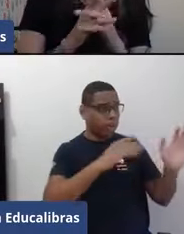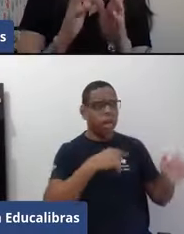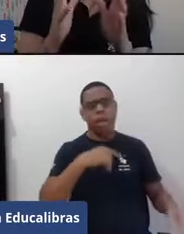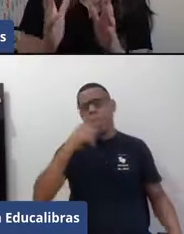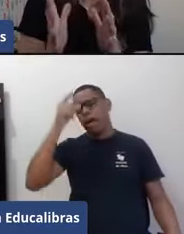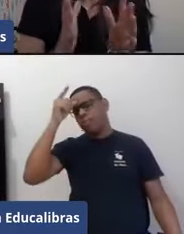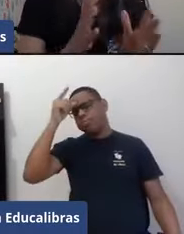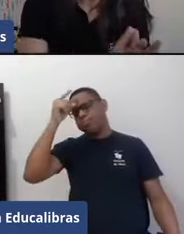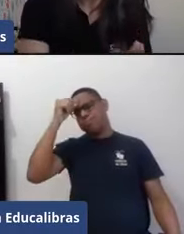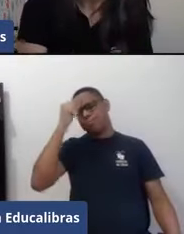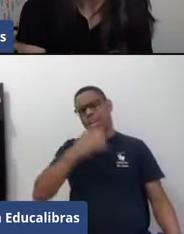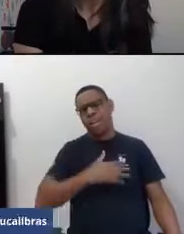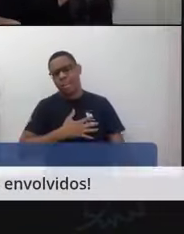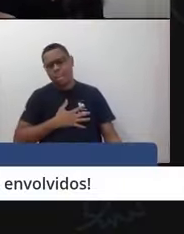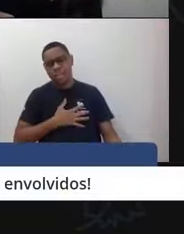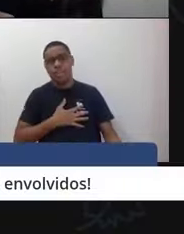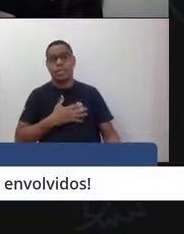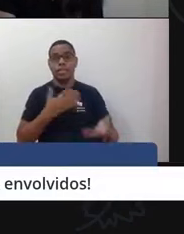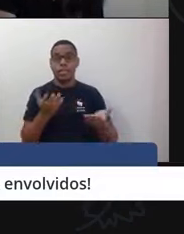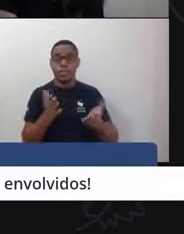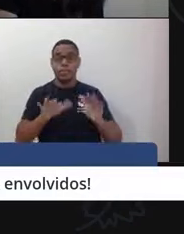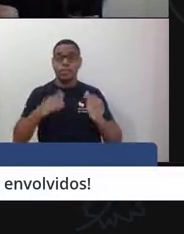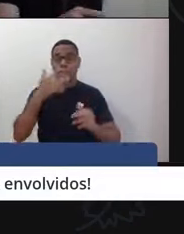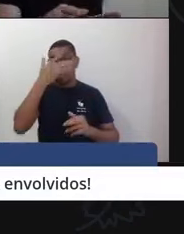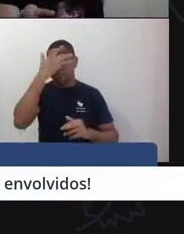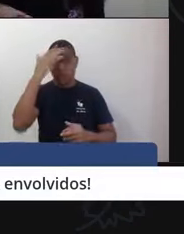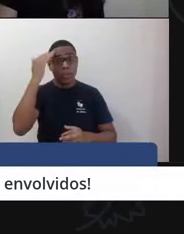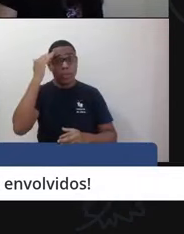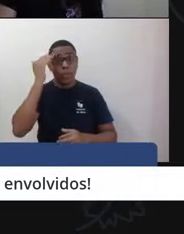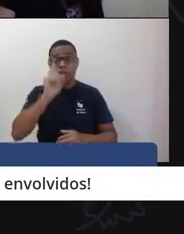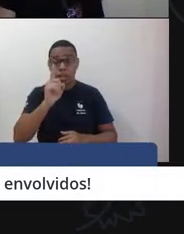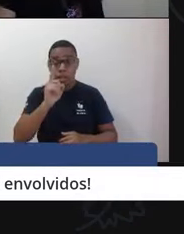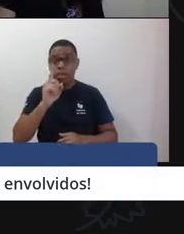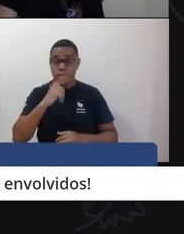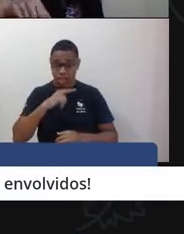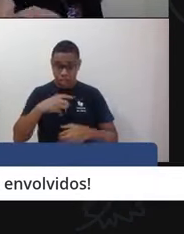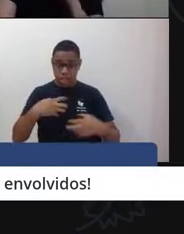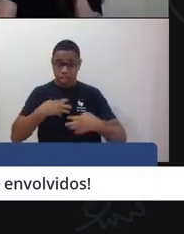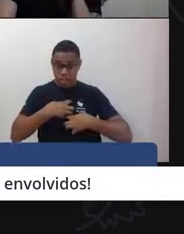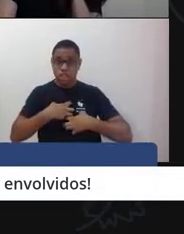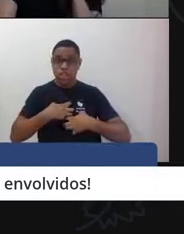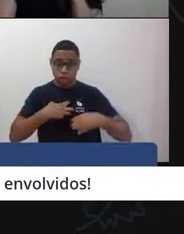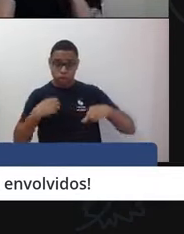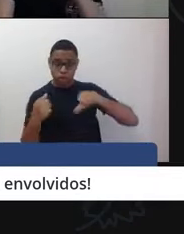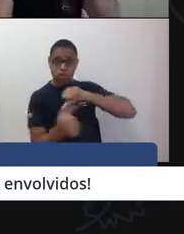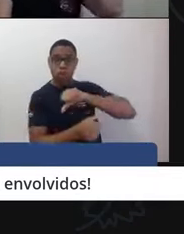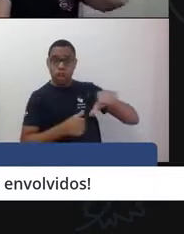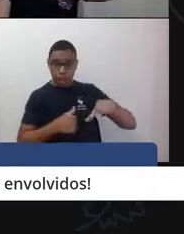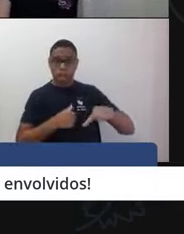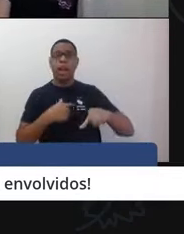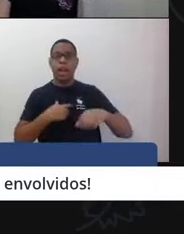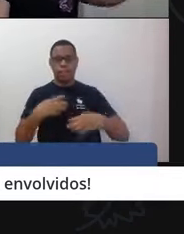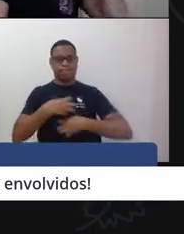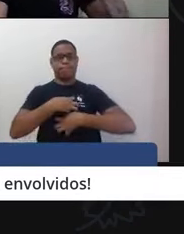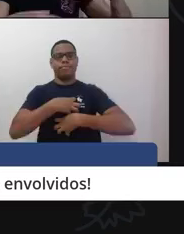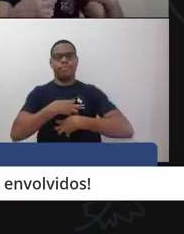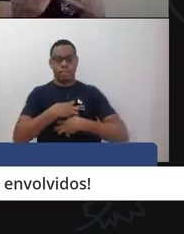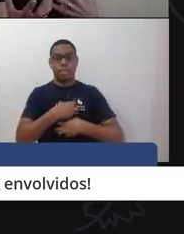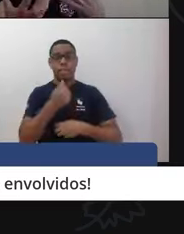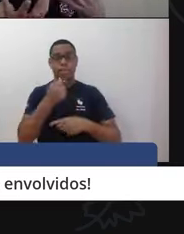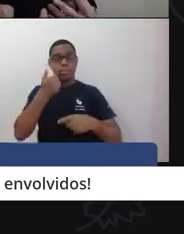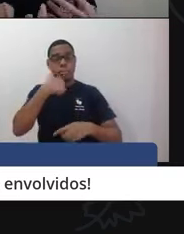nem todas as pessoas entendem esse discurso, só quem passa por isso sabe, quanto essa mãe, ela está cansada, né?